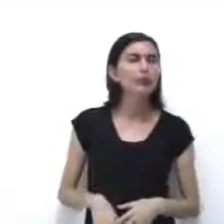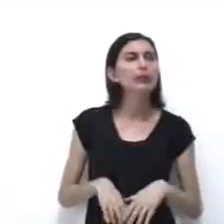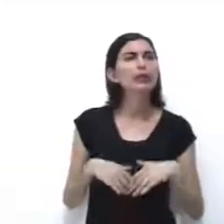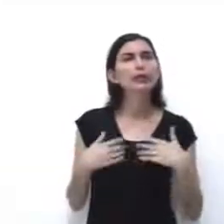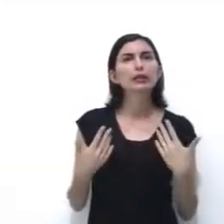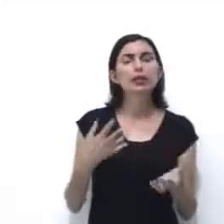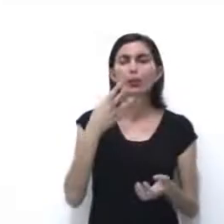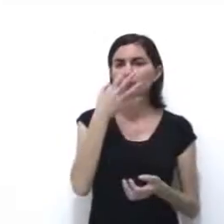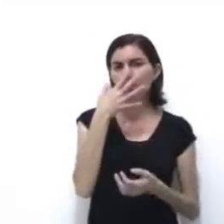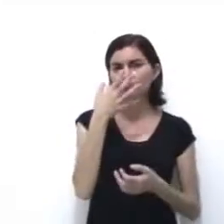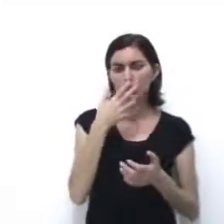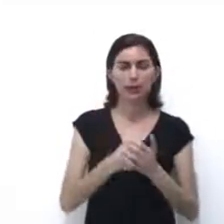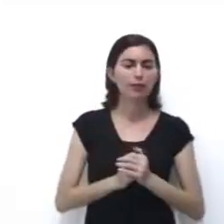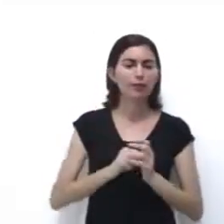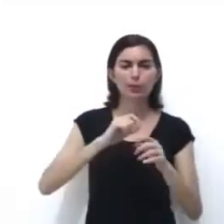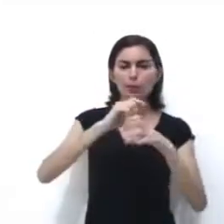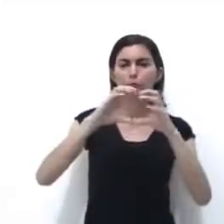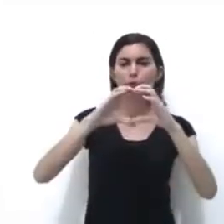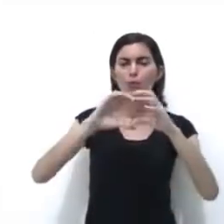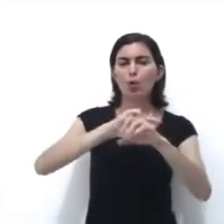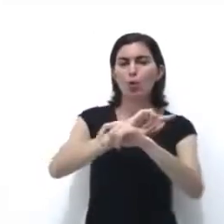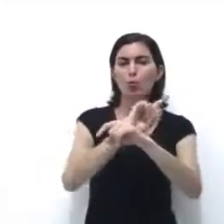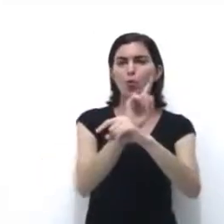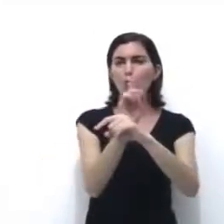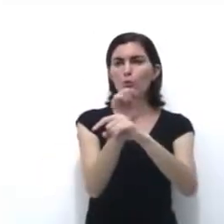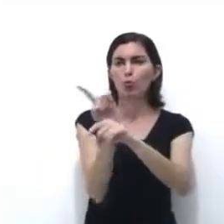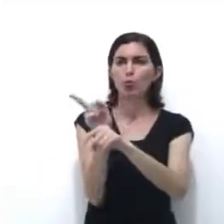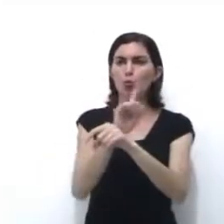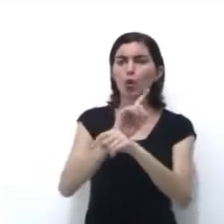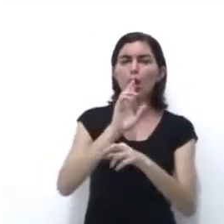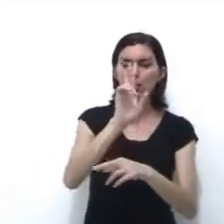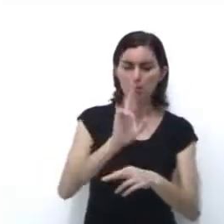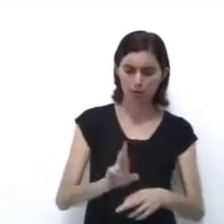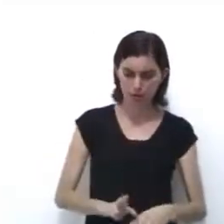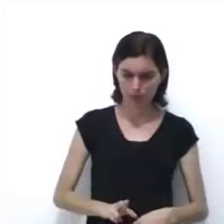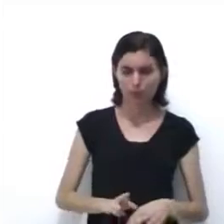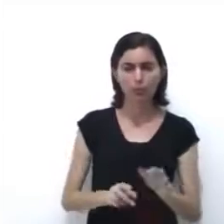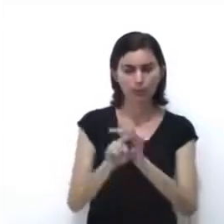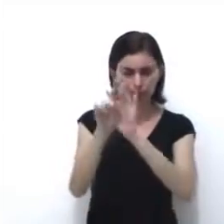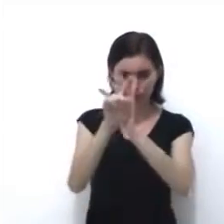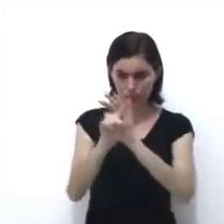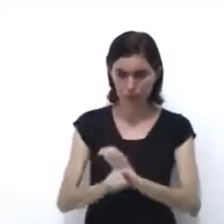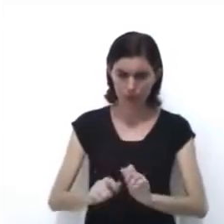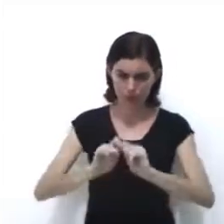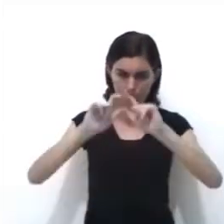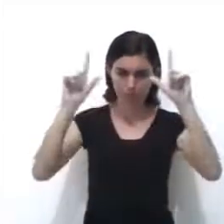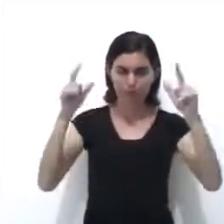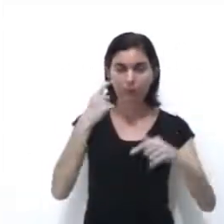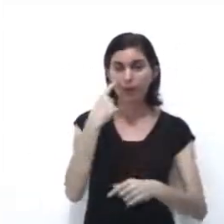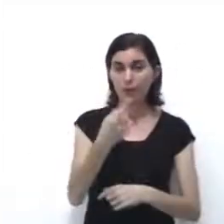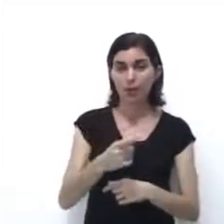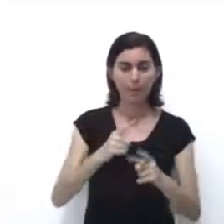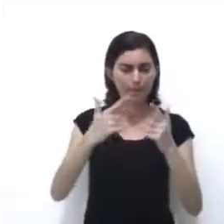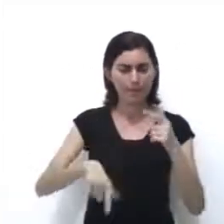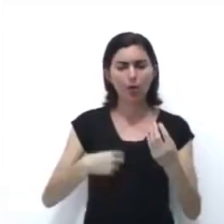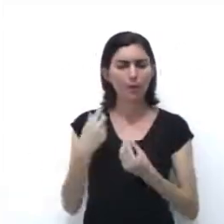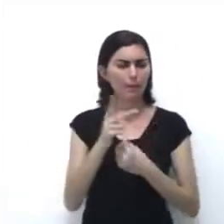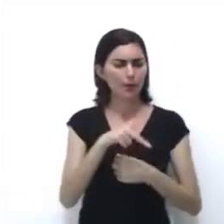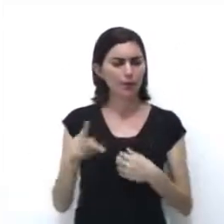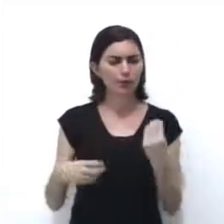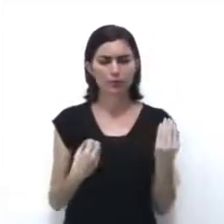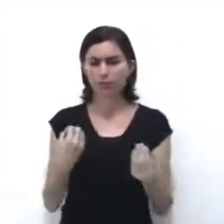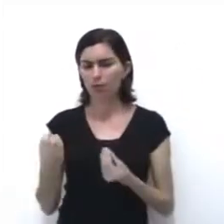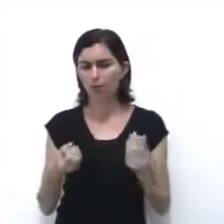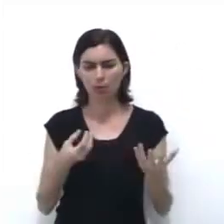bom? Observe os relógios a seguir e responda as questões que aparecem aí na sua tela. Mas aí você pode dizer